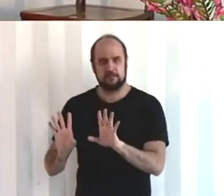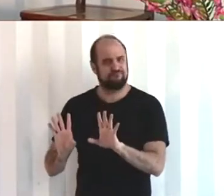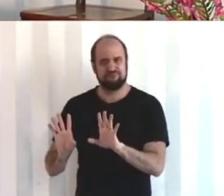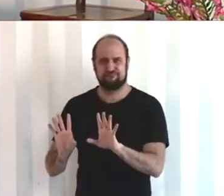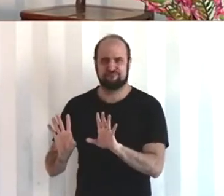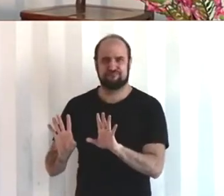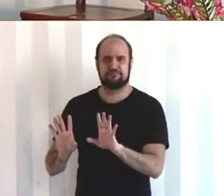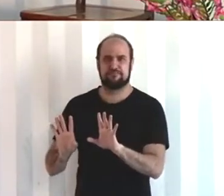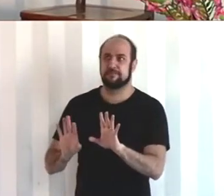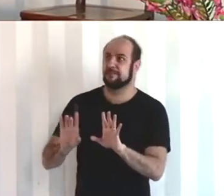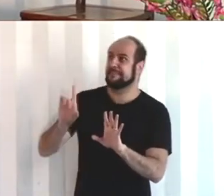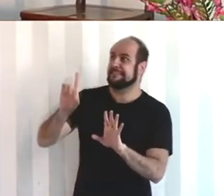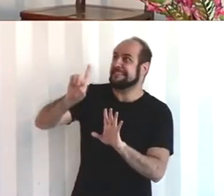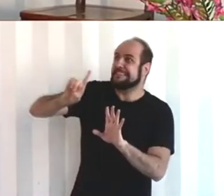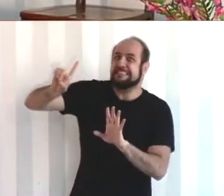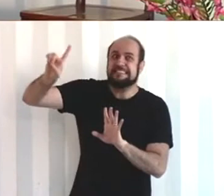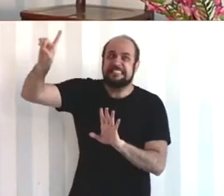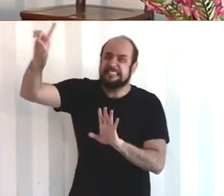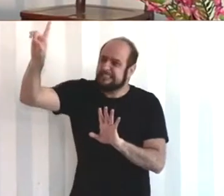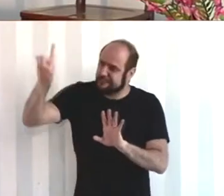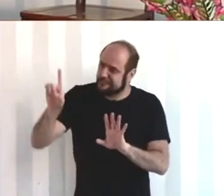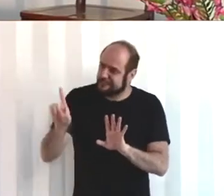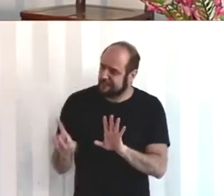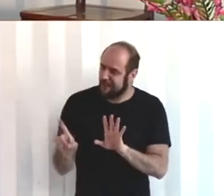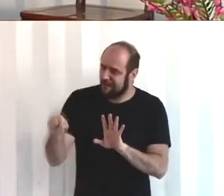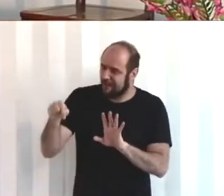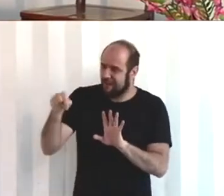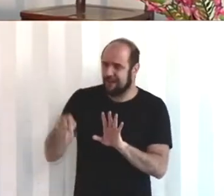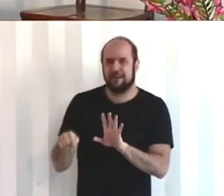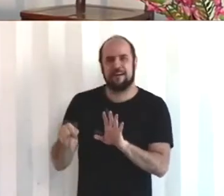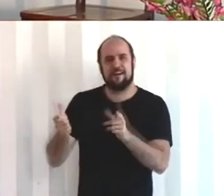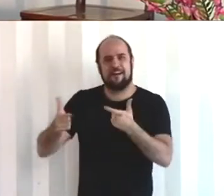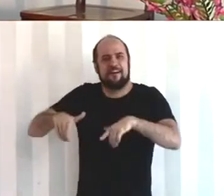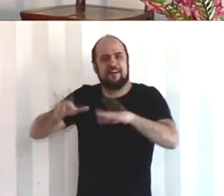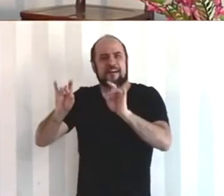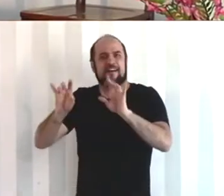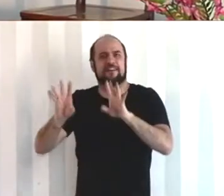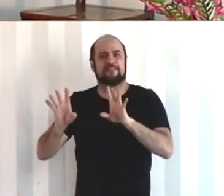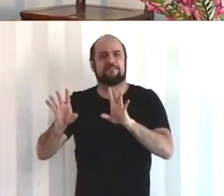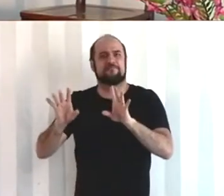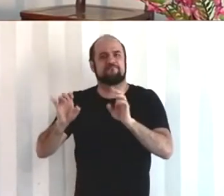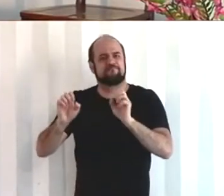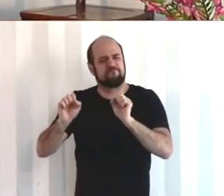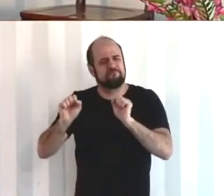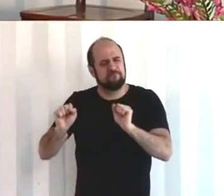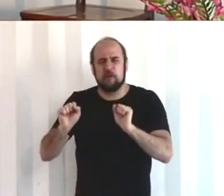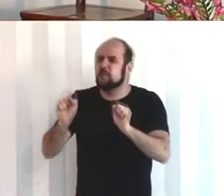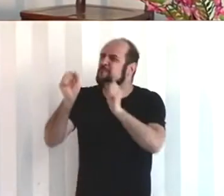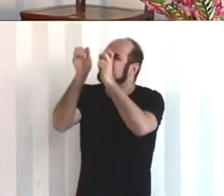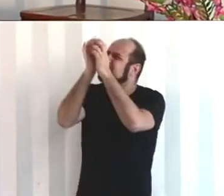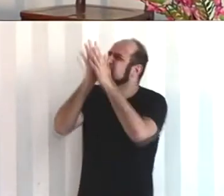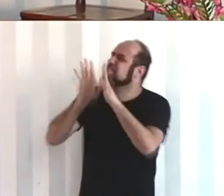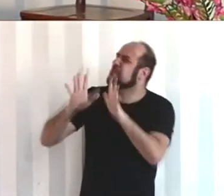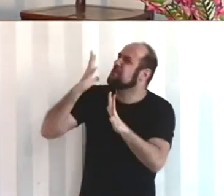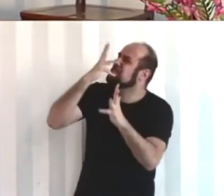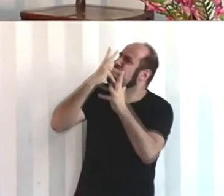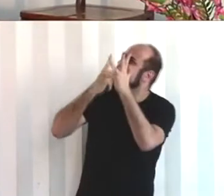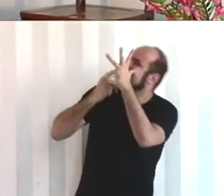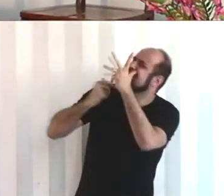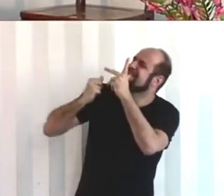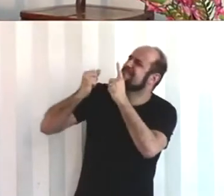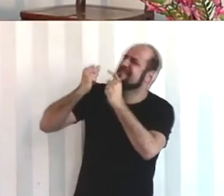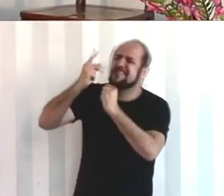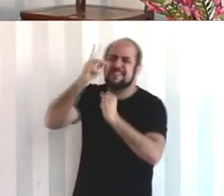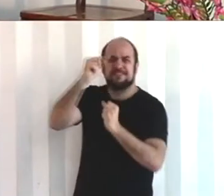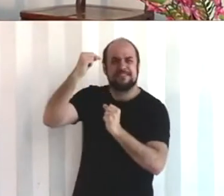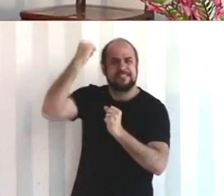porque Deus está aqui. E nós podemos adorá-lo na beleza da sua santidade, mas o que eu e você devemos